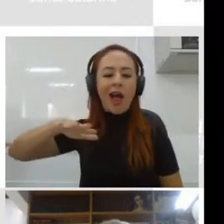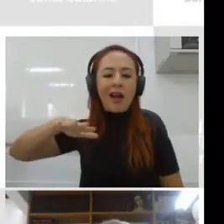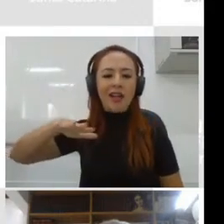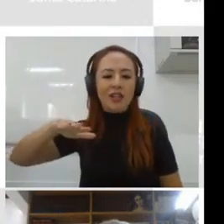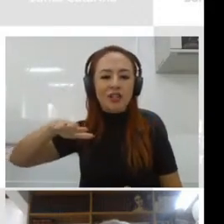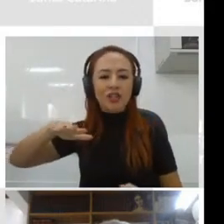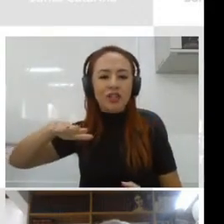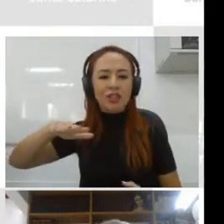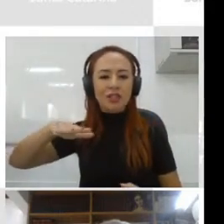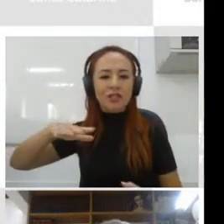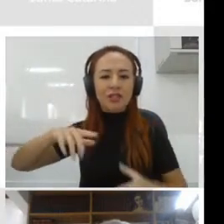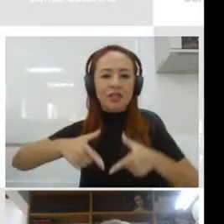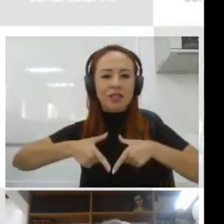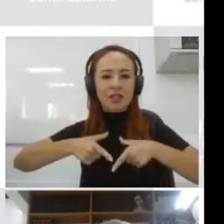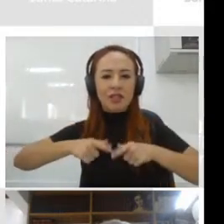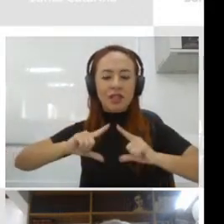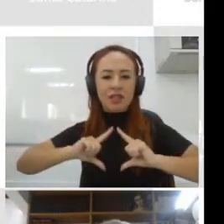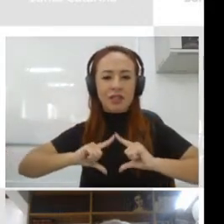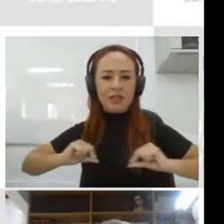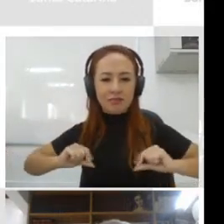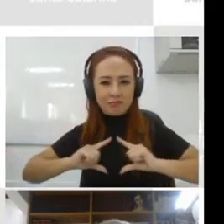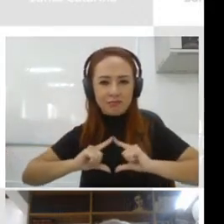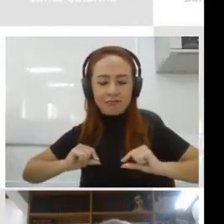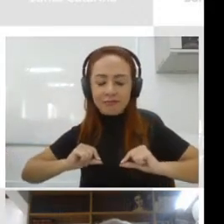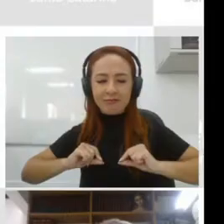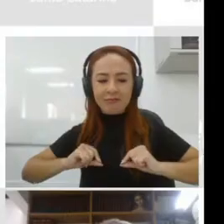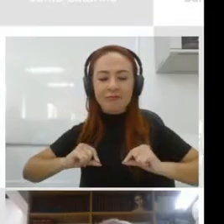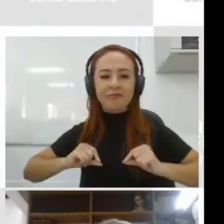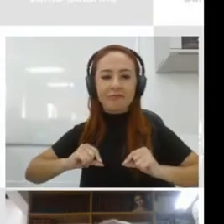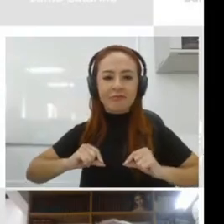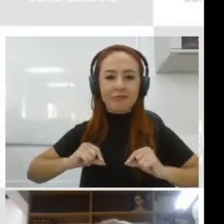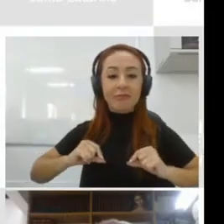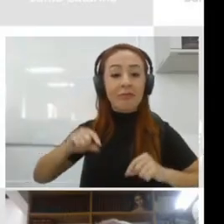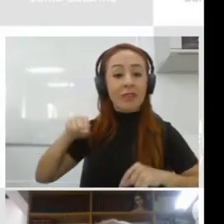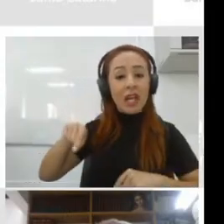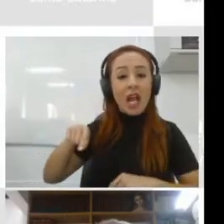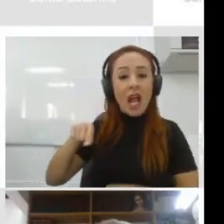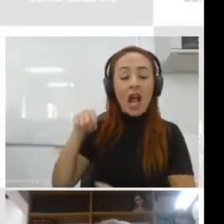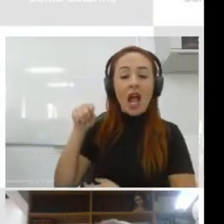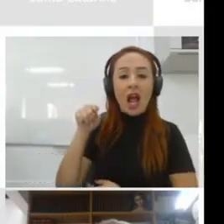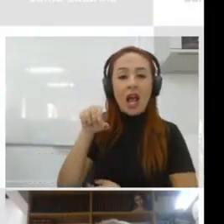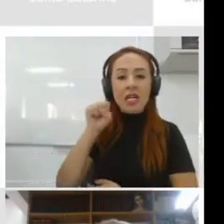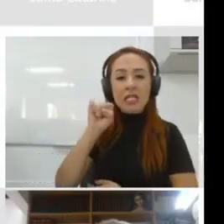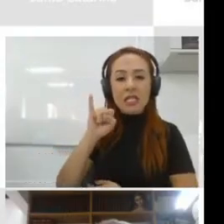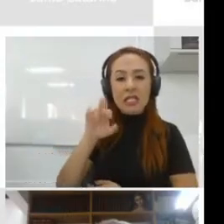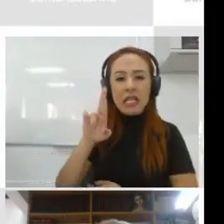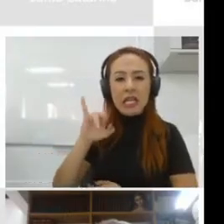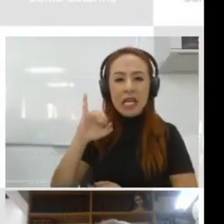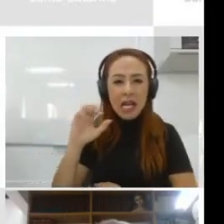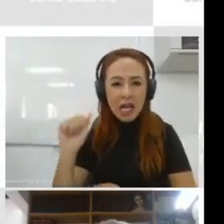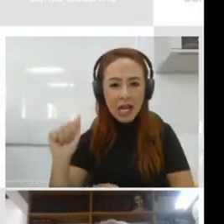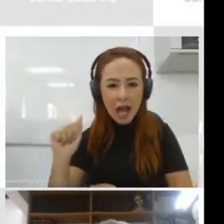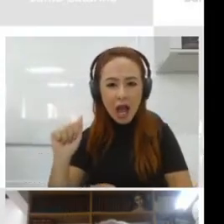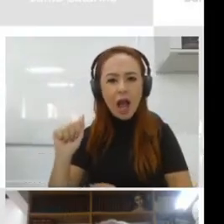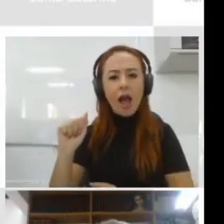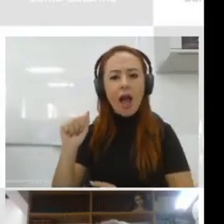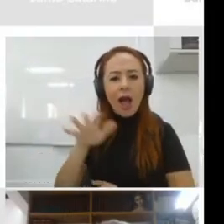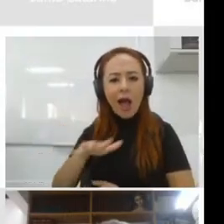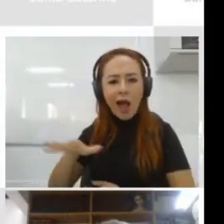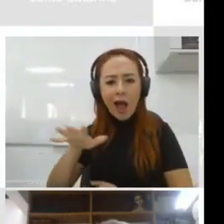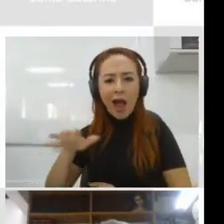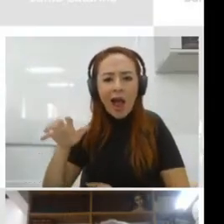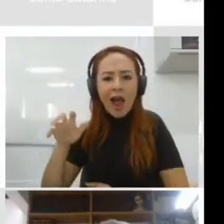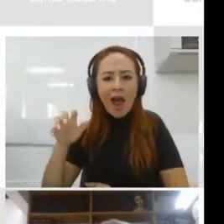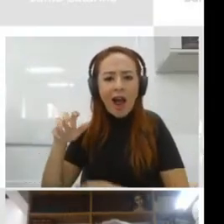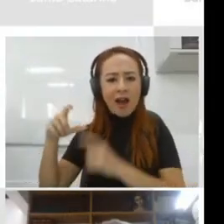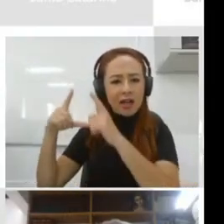Israel, toda a Síria, a Turquia, o sul da Europa, né, toda essa região aqui da Espanha, o norte da